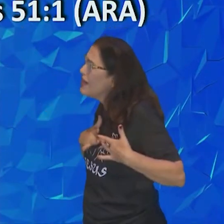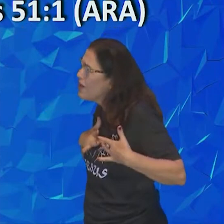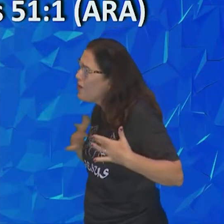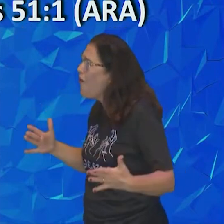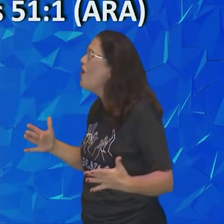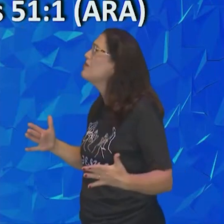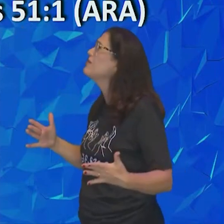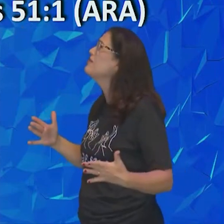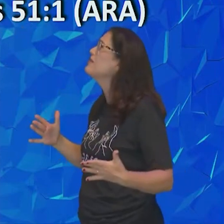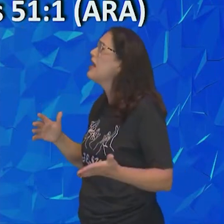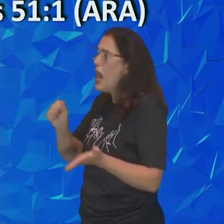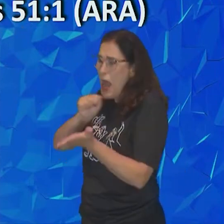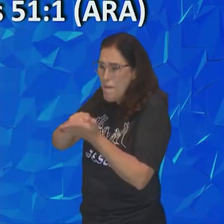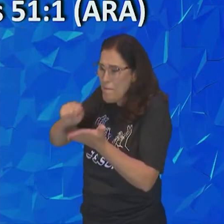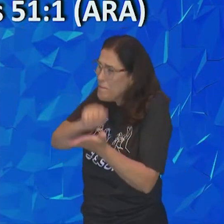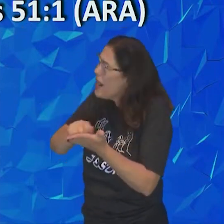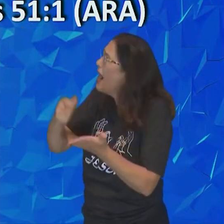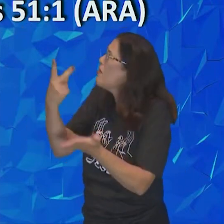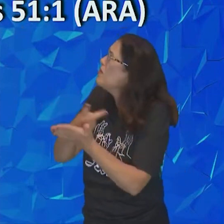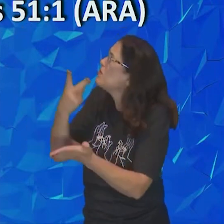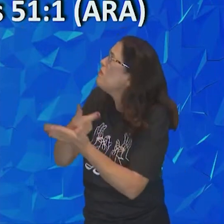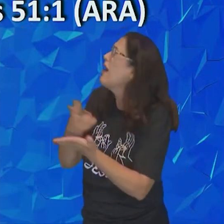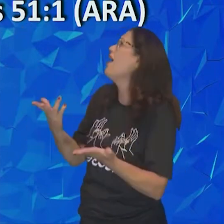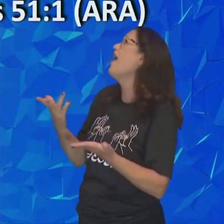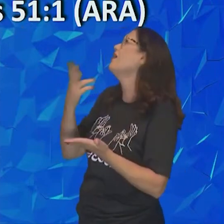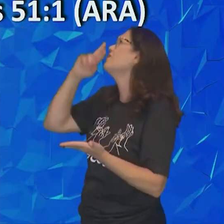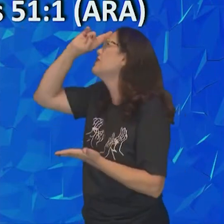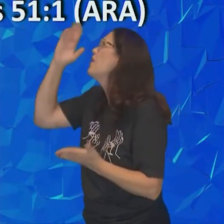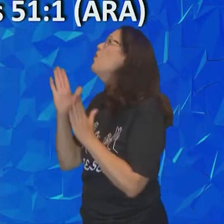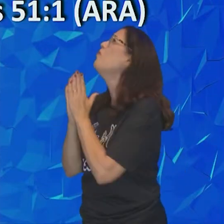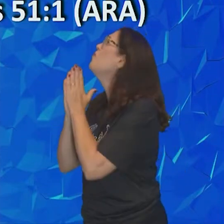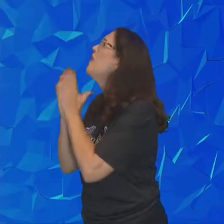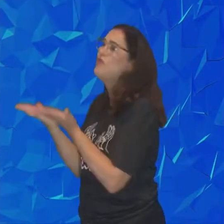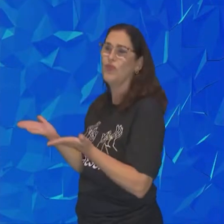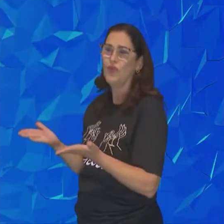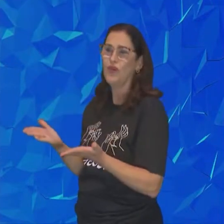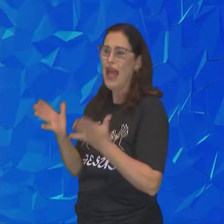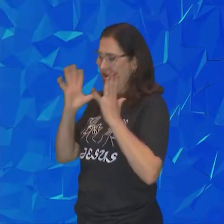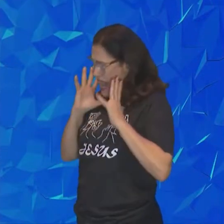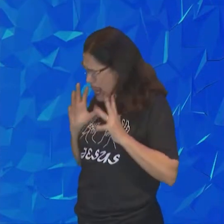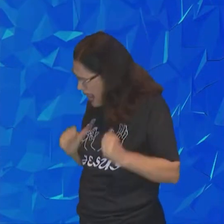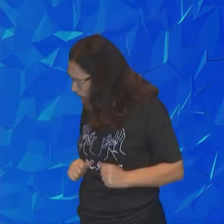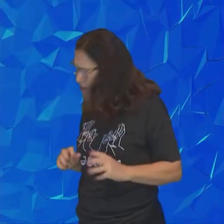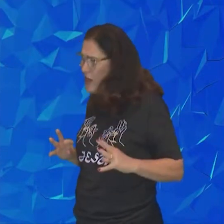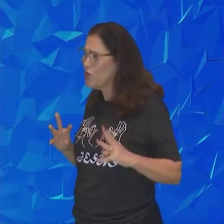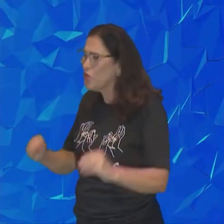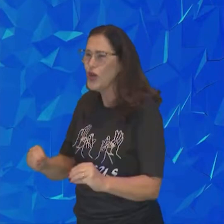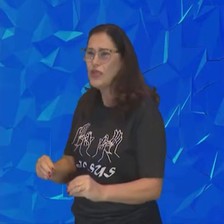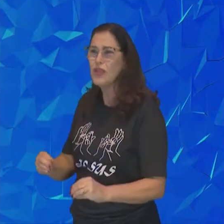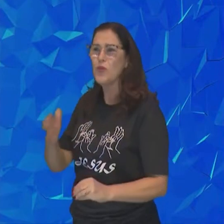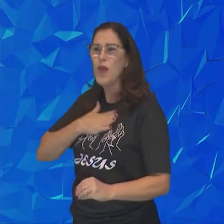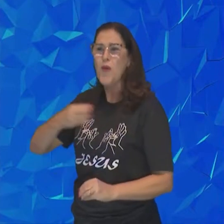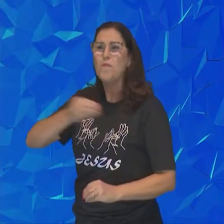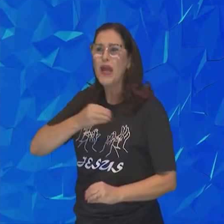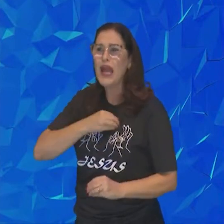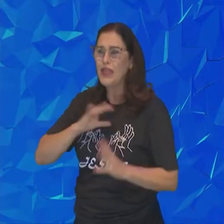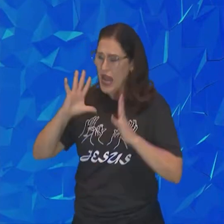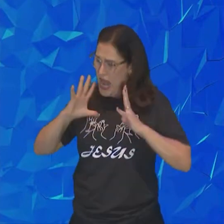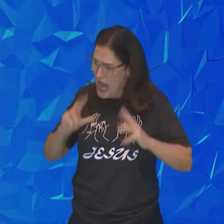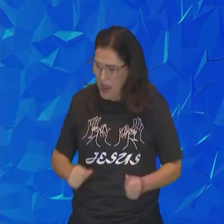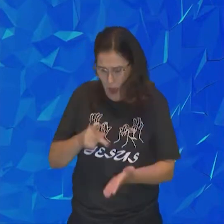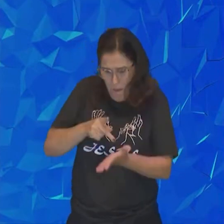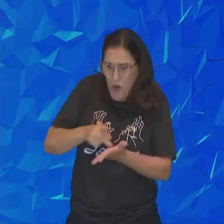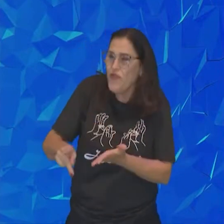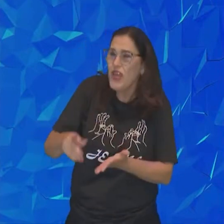misericórdias, apaga as minhas transgressões, Senhor. Lava-me completamente da minha iniquidade, purifica-me do